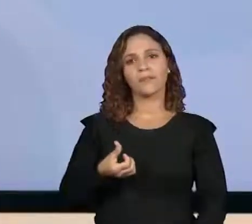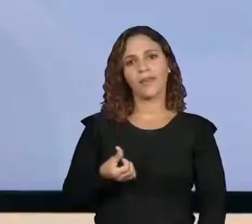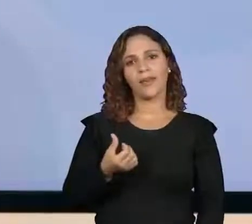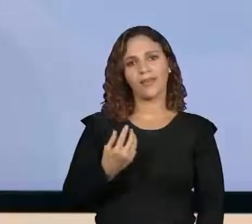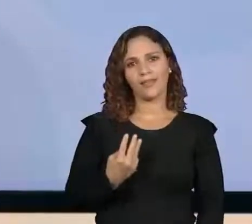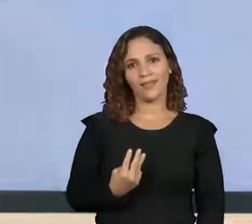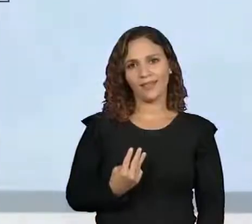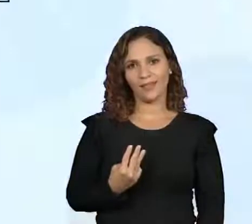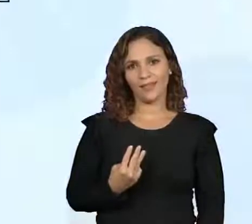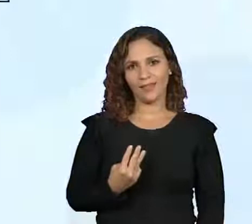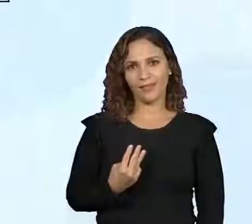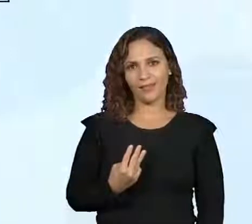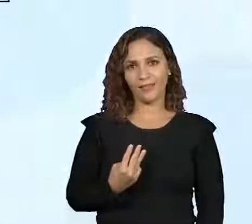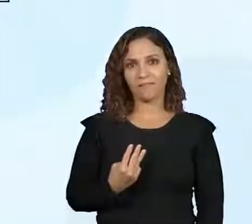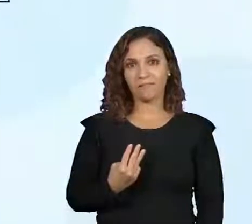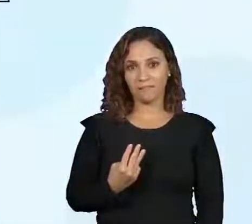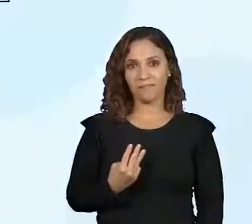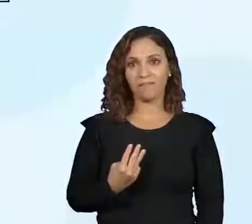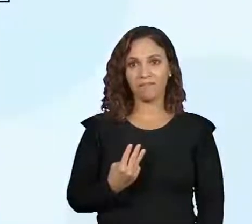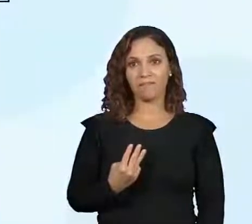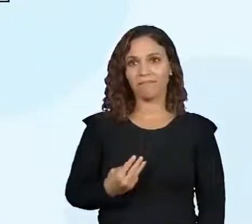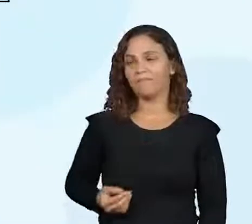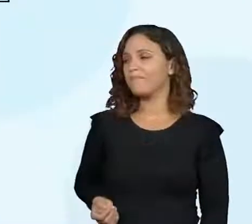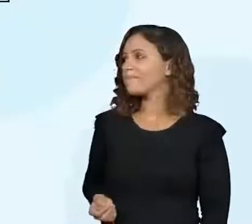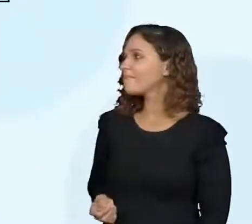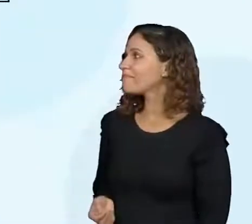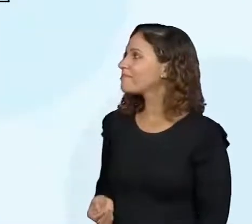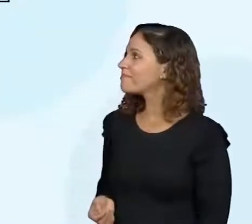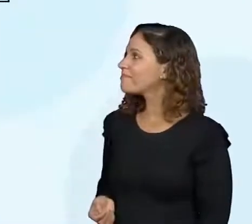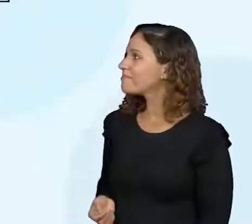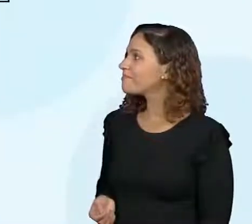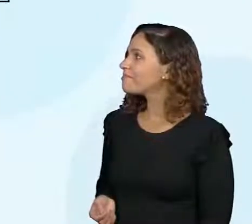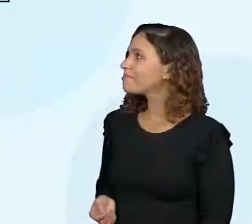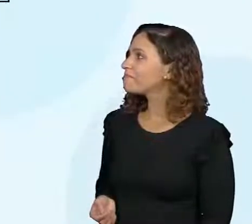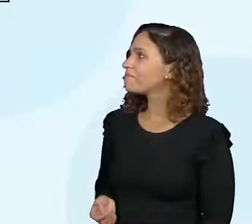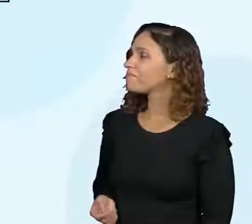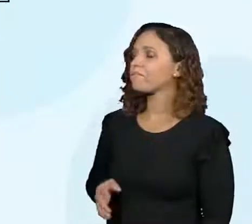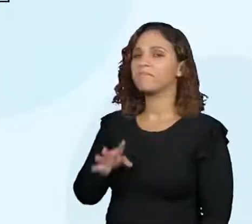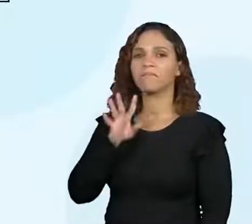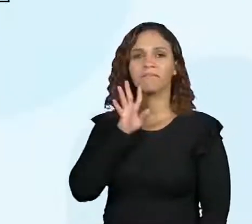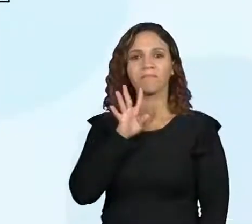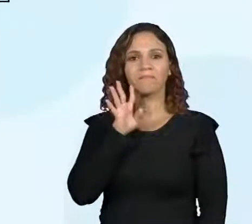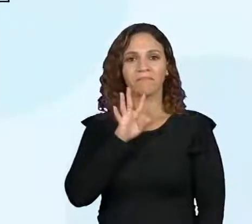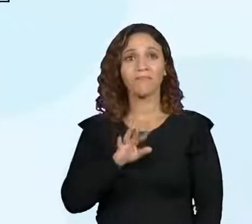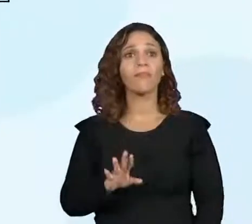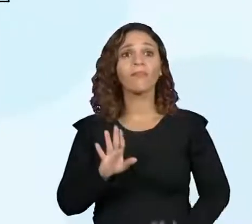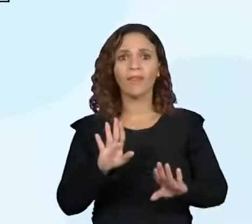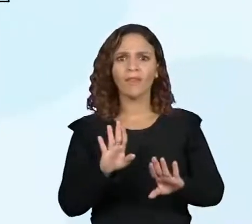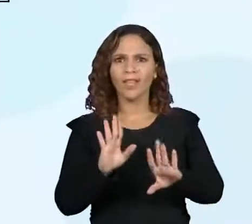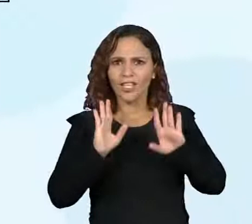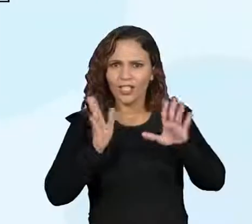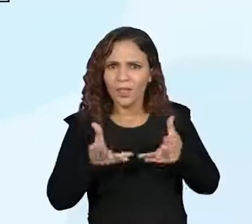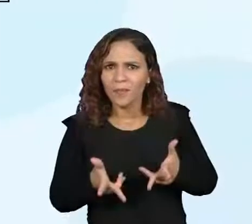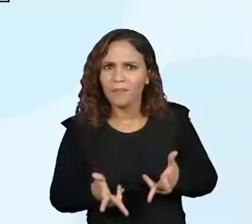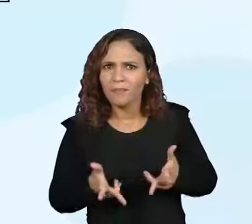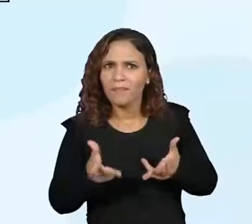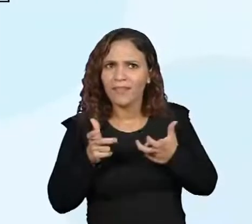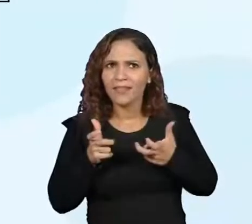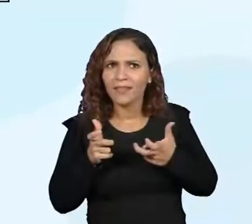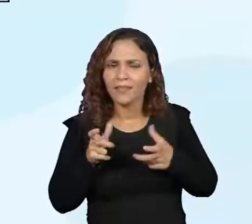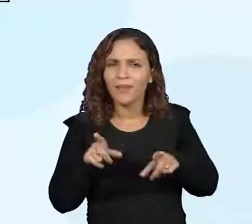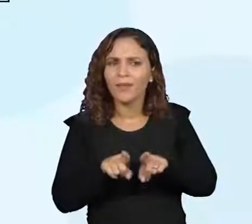63. E aí, vocês também já perceberam o que está acontecendo aqui com